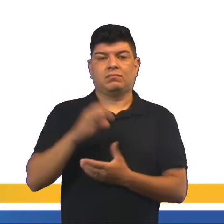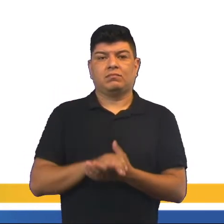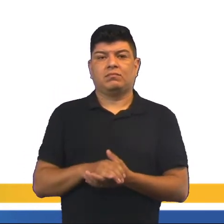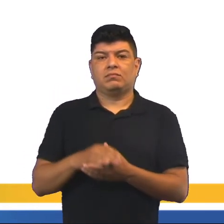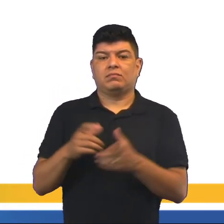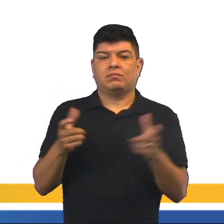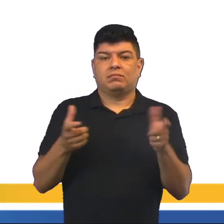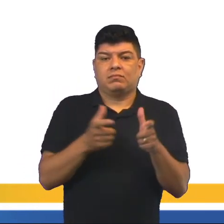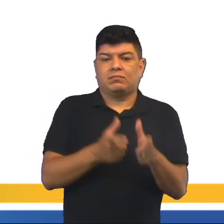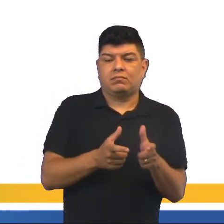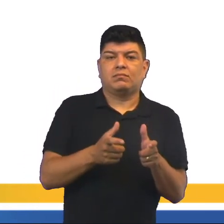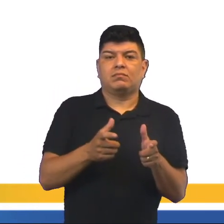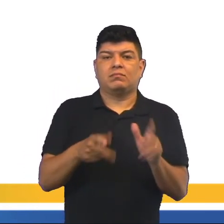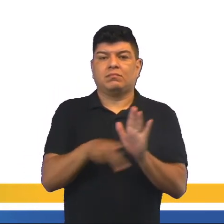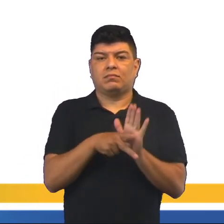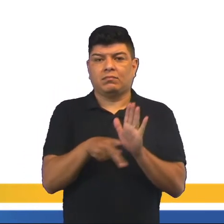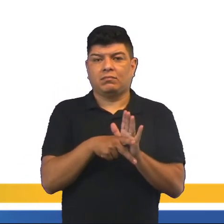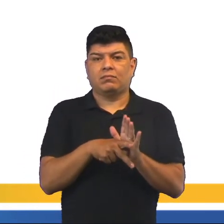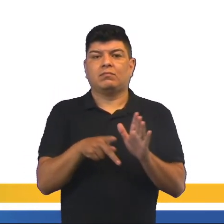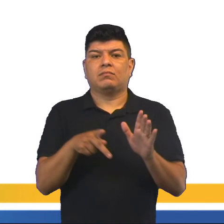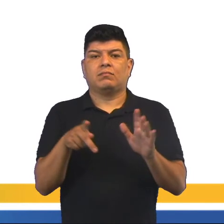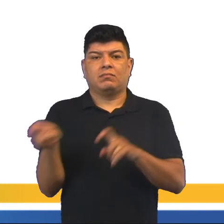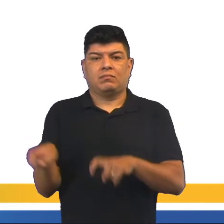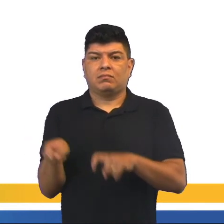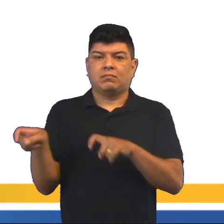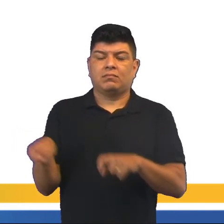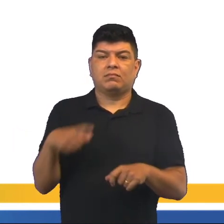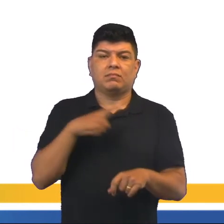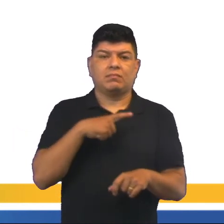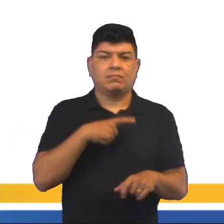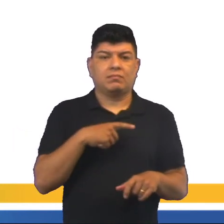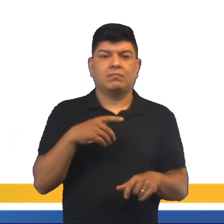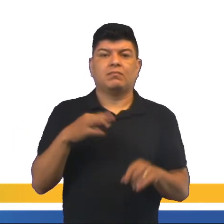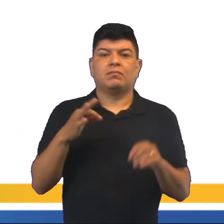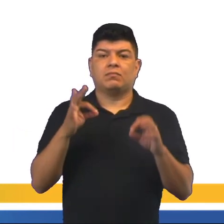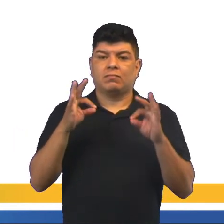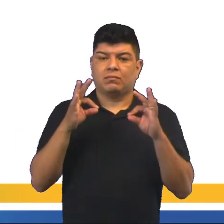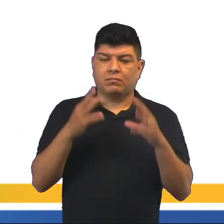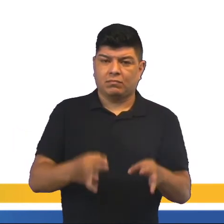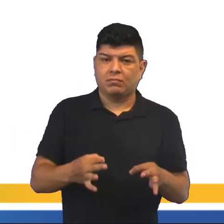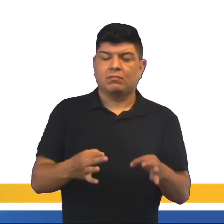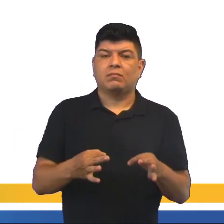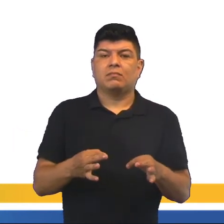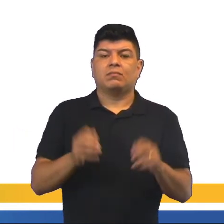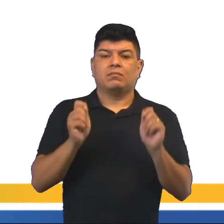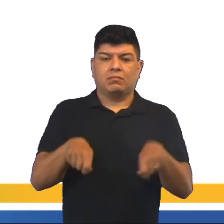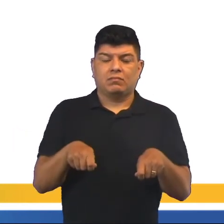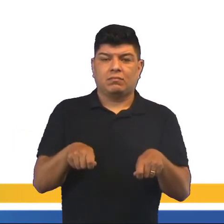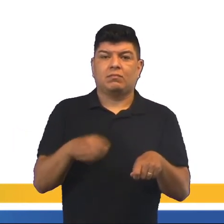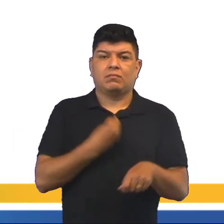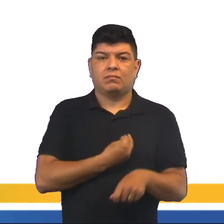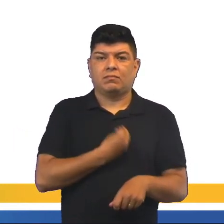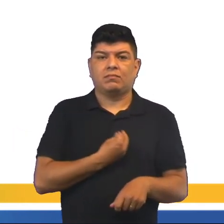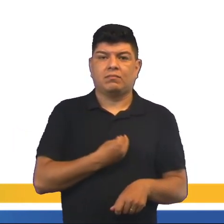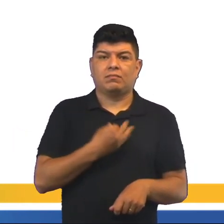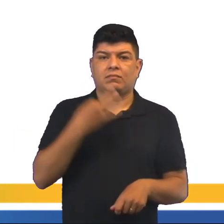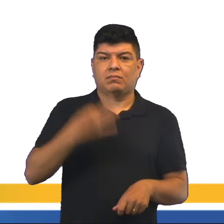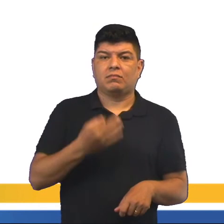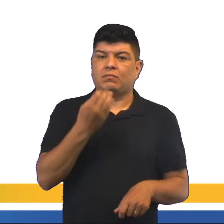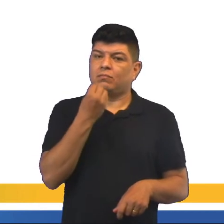de homens e leva para um local para que eles possam trabalhar. Eles ficam dias ali trabalhando, às vezes chegam no local, adquirem algumas dívidas